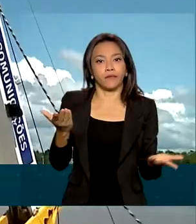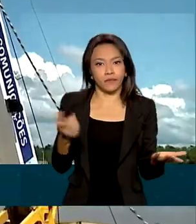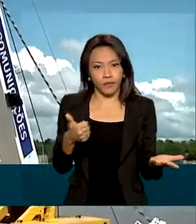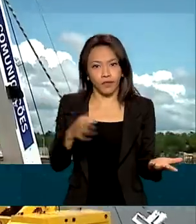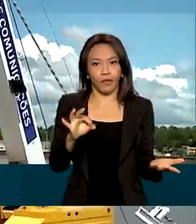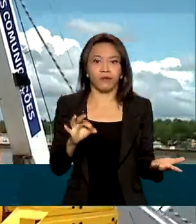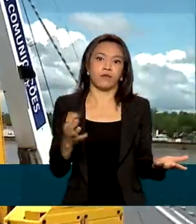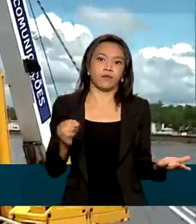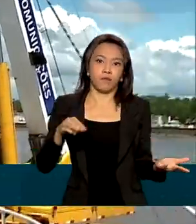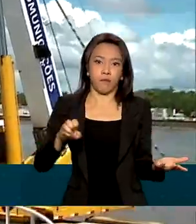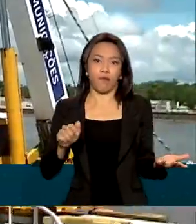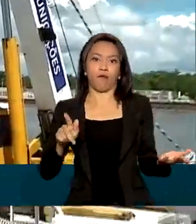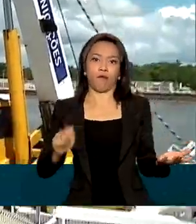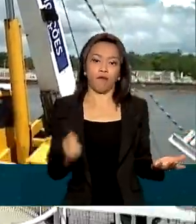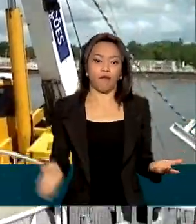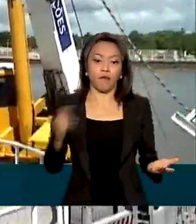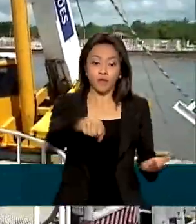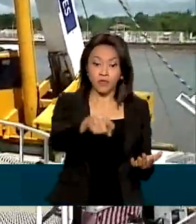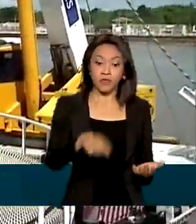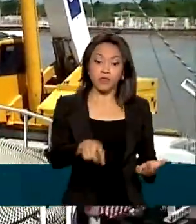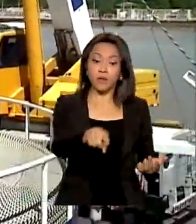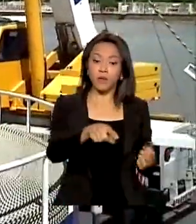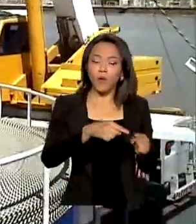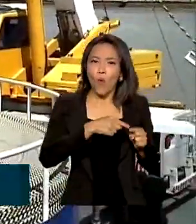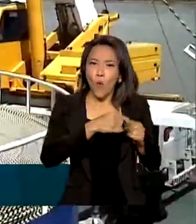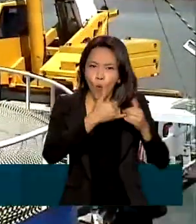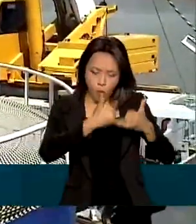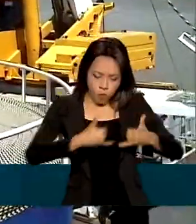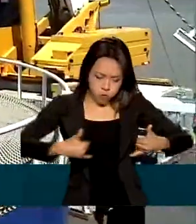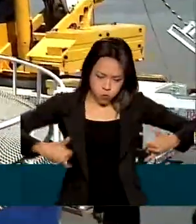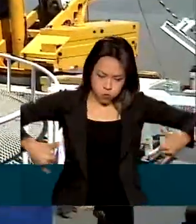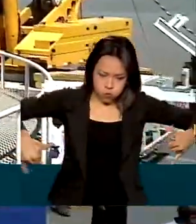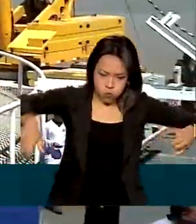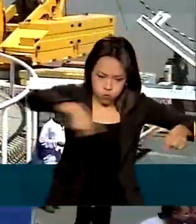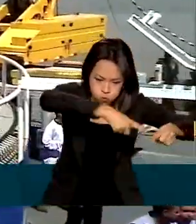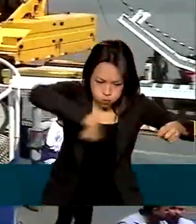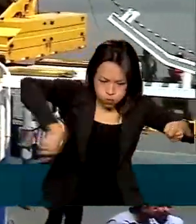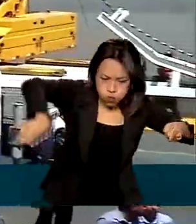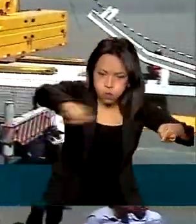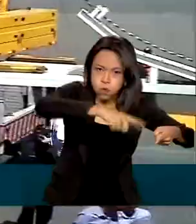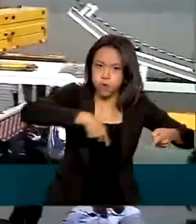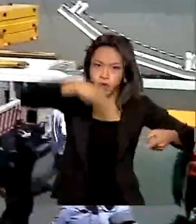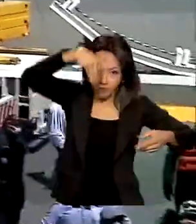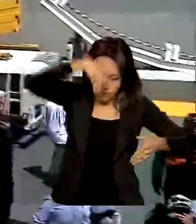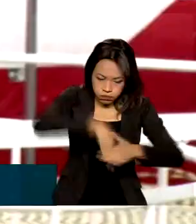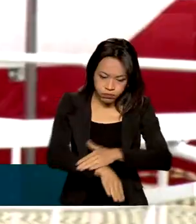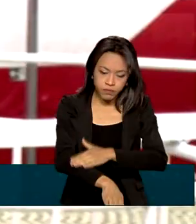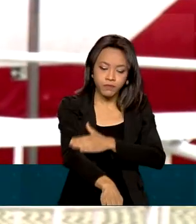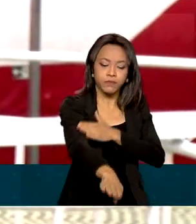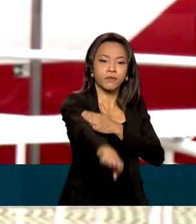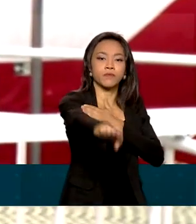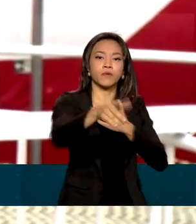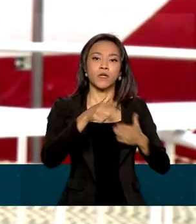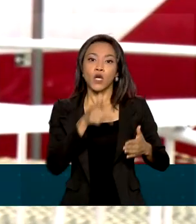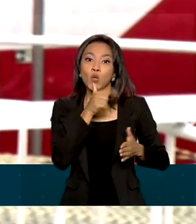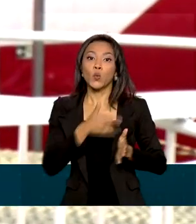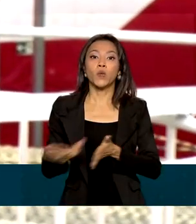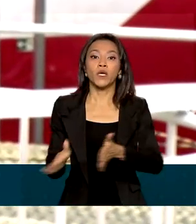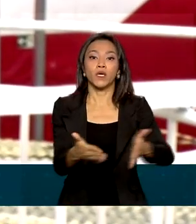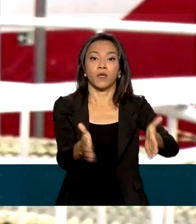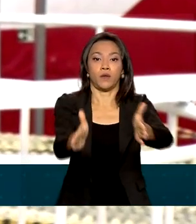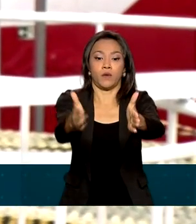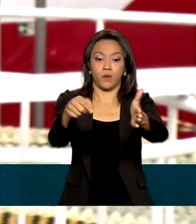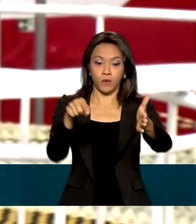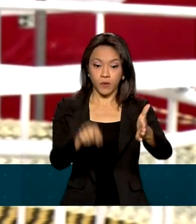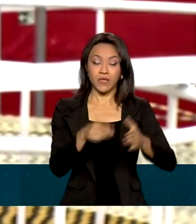770 quilômetros de cabo de fibra ótica que serão lançados no maior rio do mundo, o Amazonas. O cabo é formado por